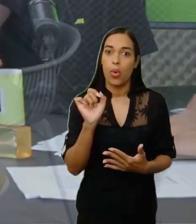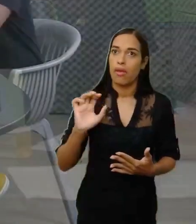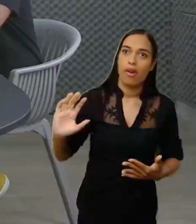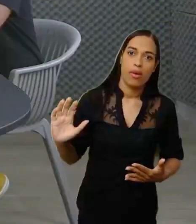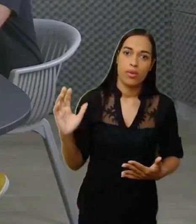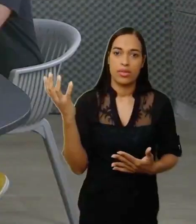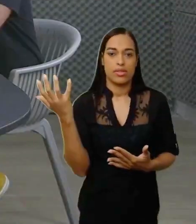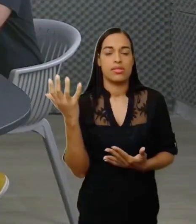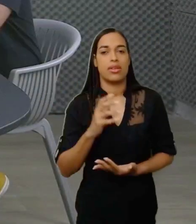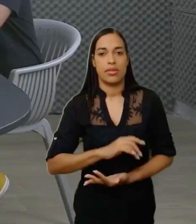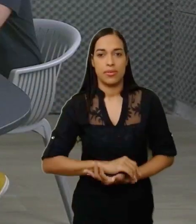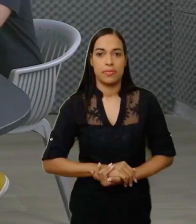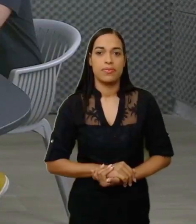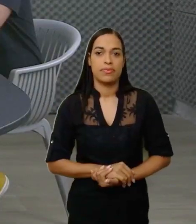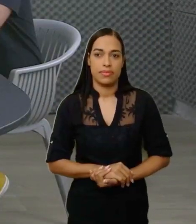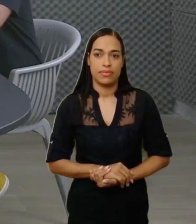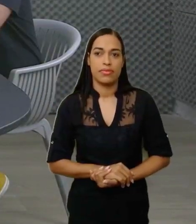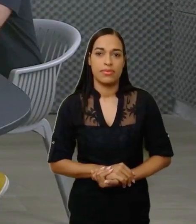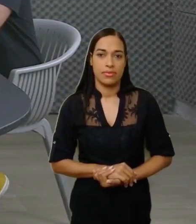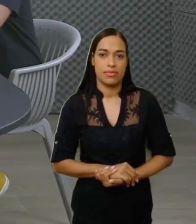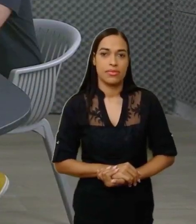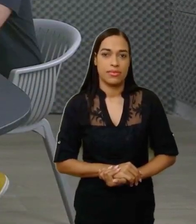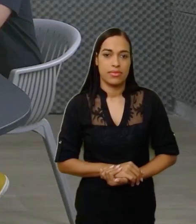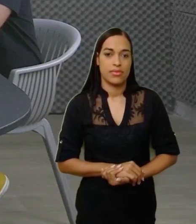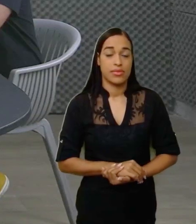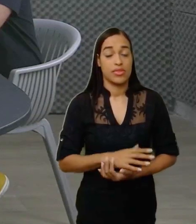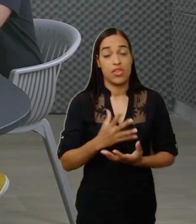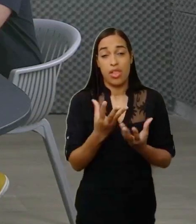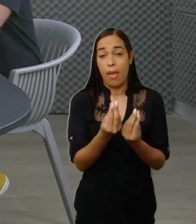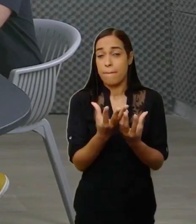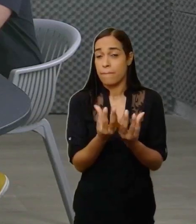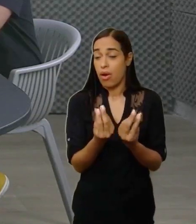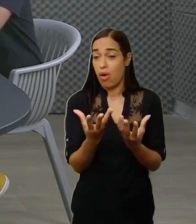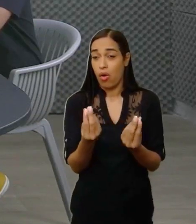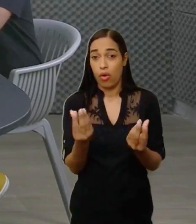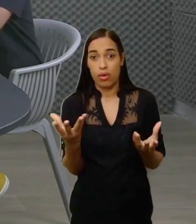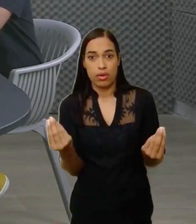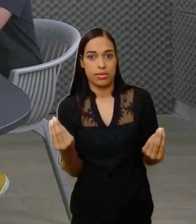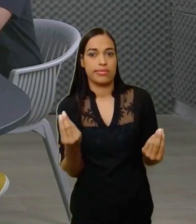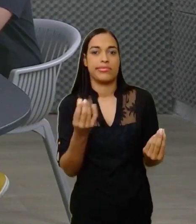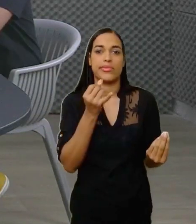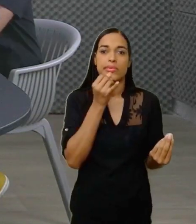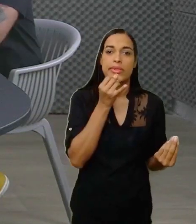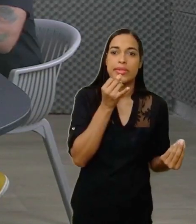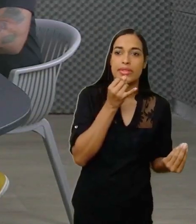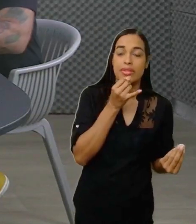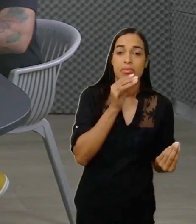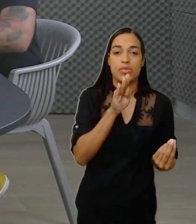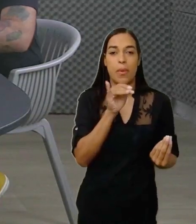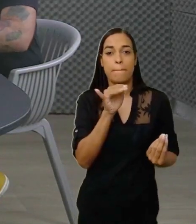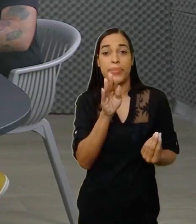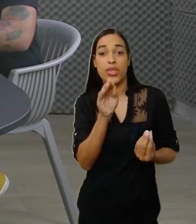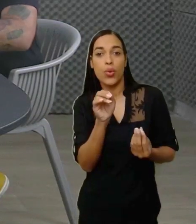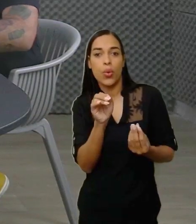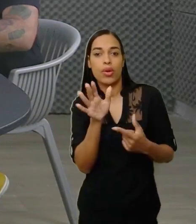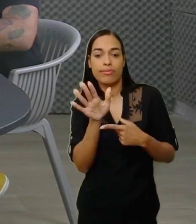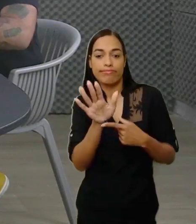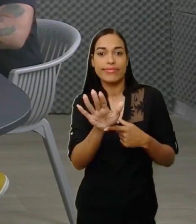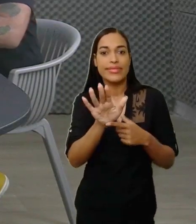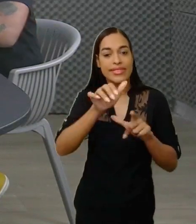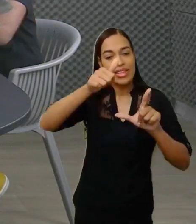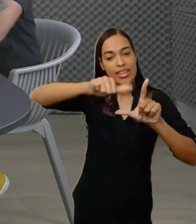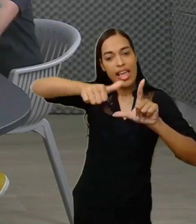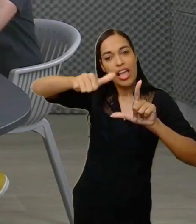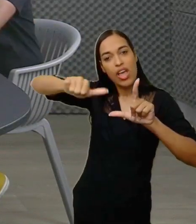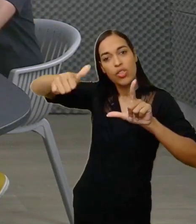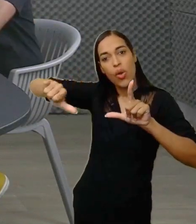acontecer. Sim, sim. Isso é uma reação muito grande. A gente já tem muitas espécies, inclusive, que são bioindicadores, né? Isso. Tanto bioindicadores,